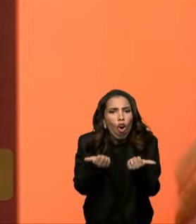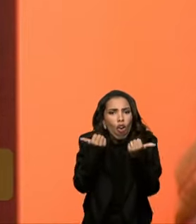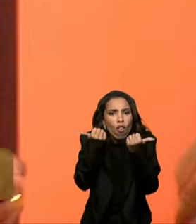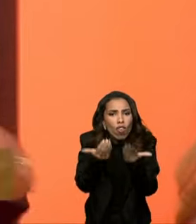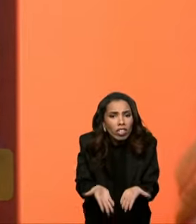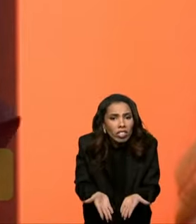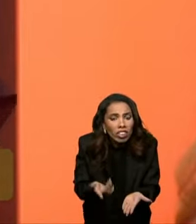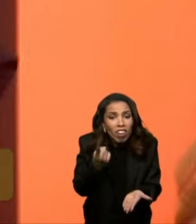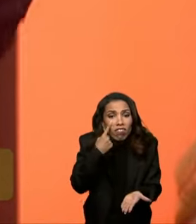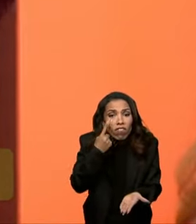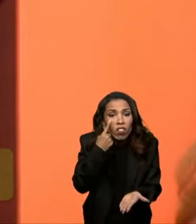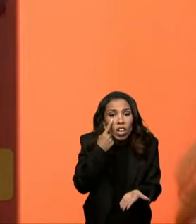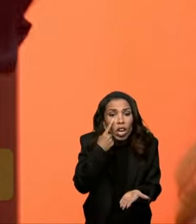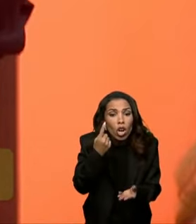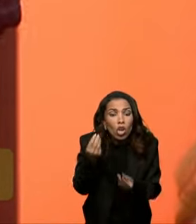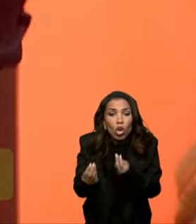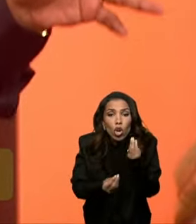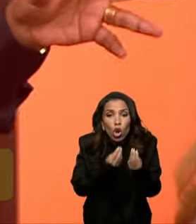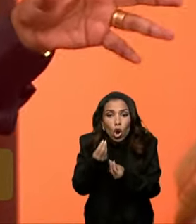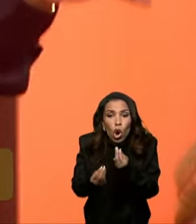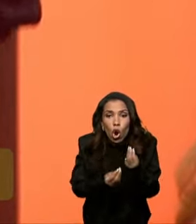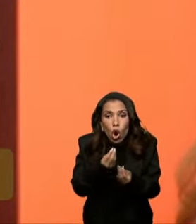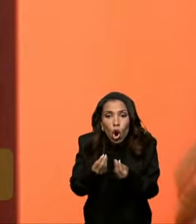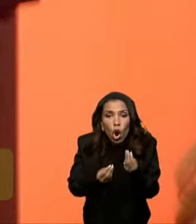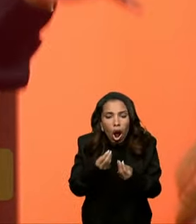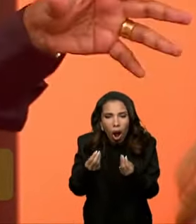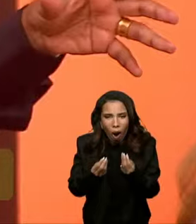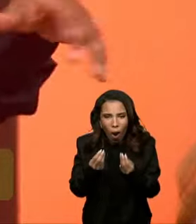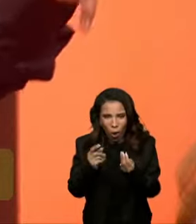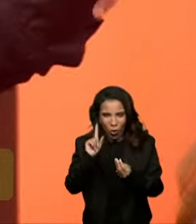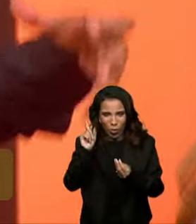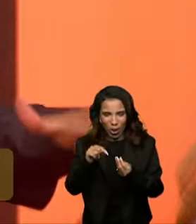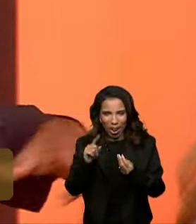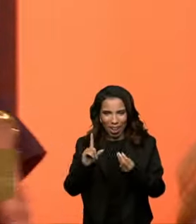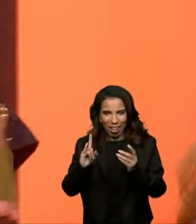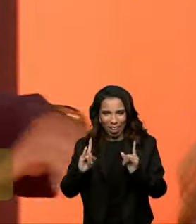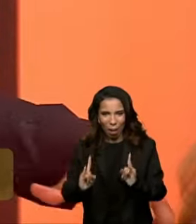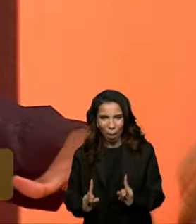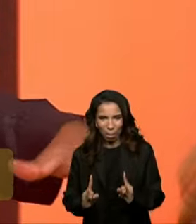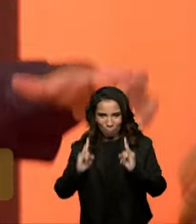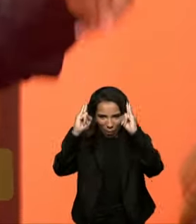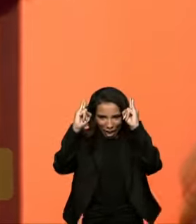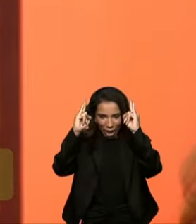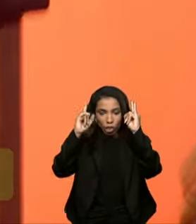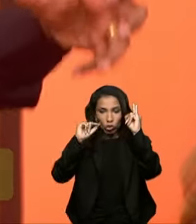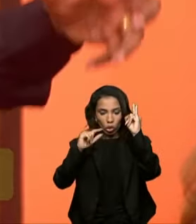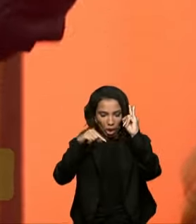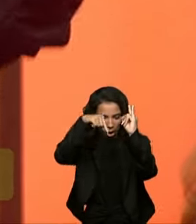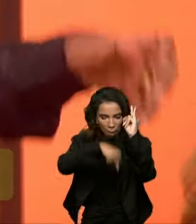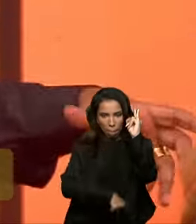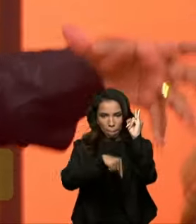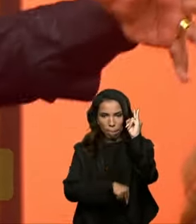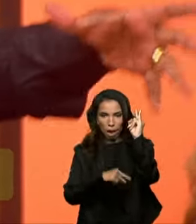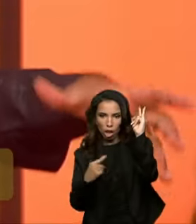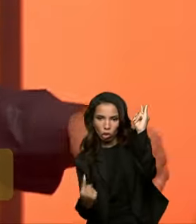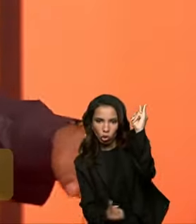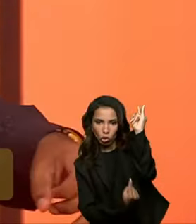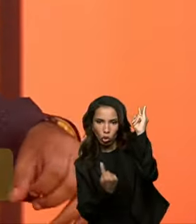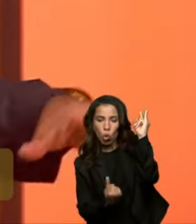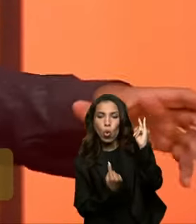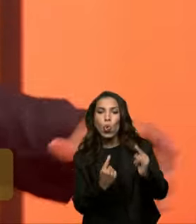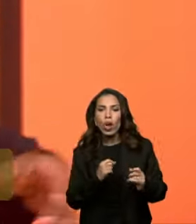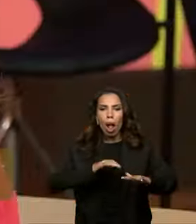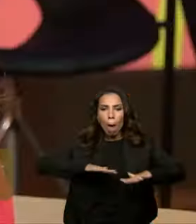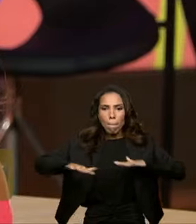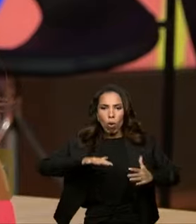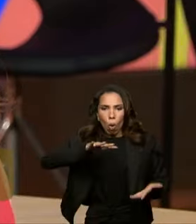para você poder ver aquelas coisas lá que eles botam no subsolo do prédio, tem os amortecedores, né? Sim, para